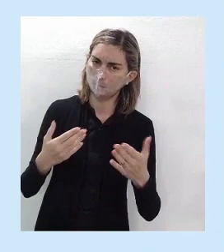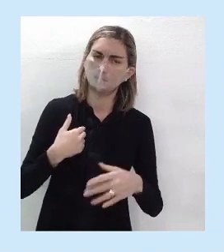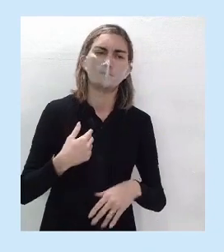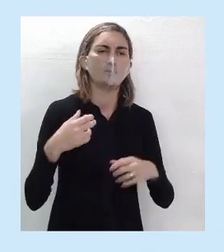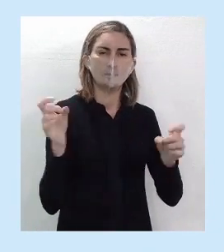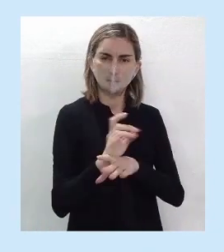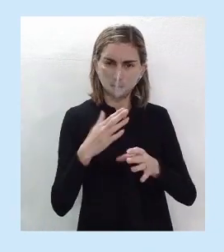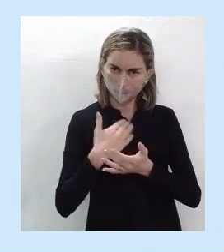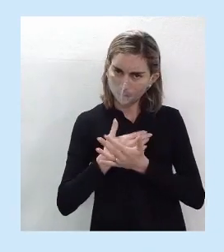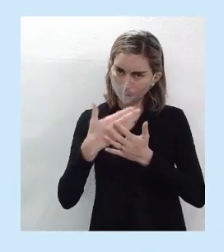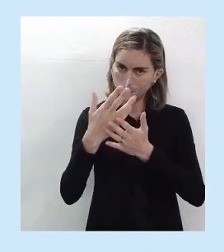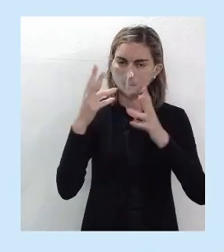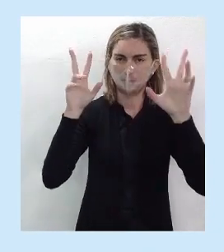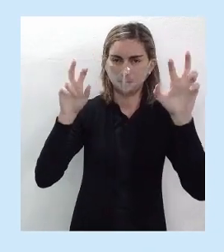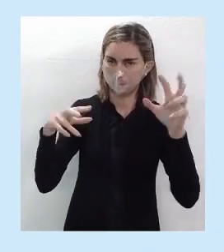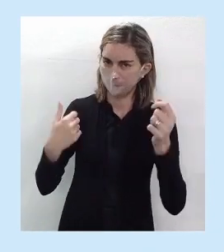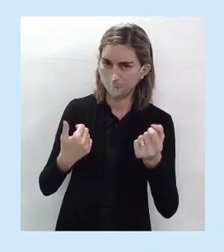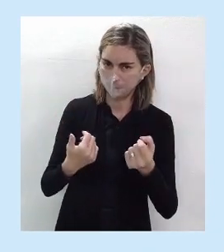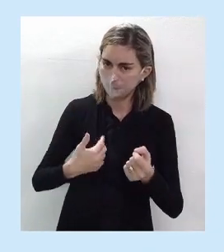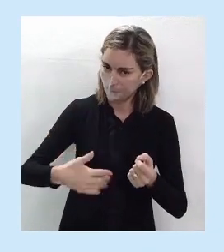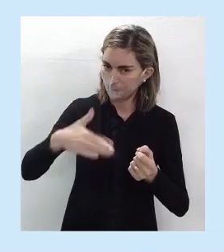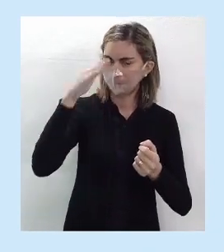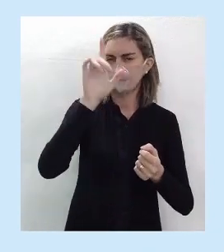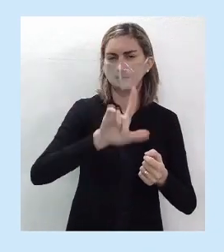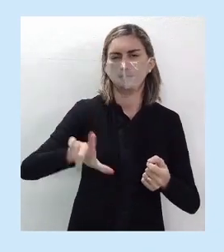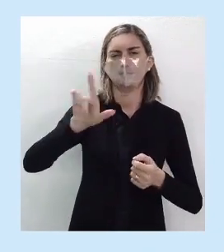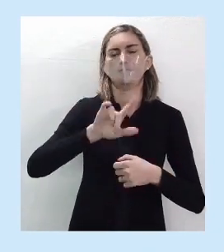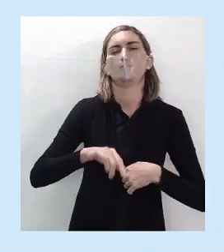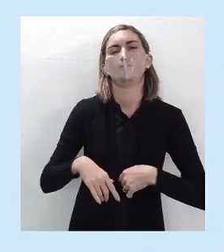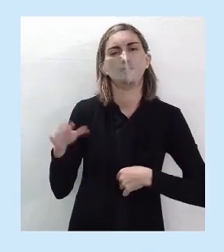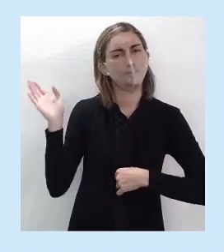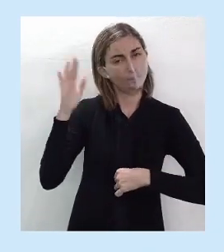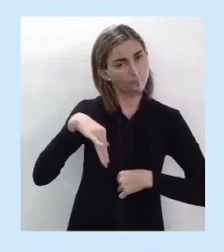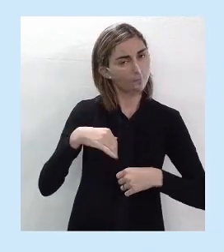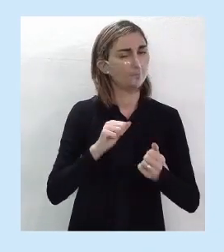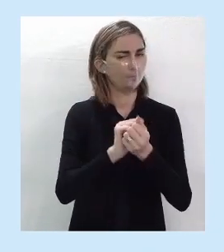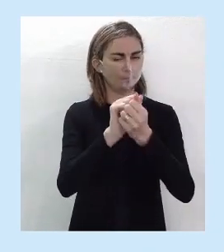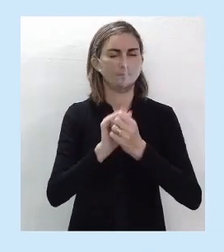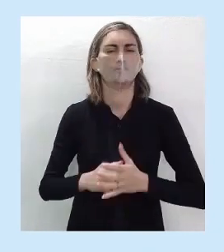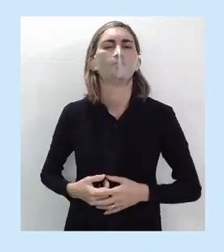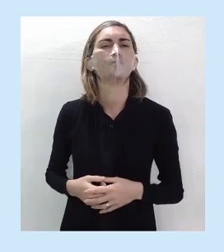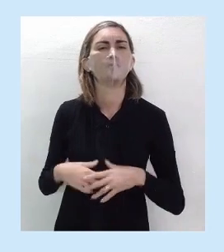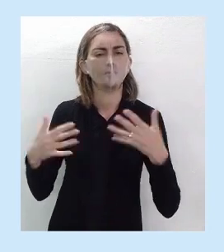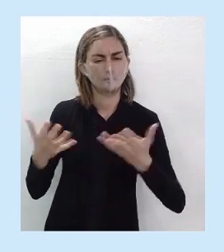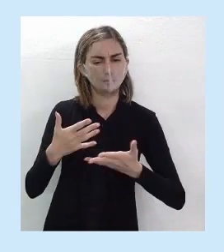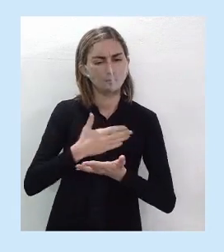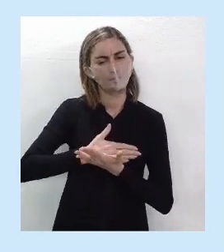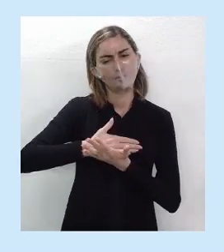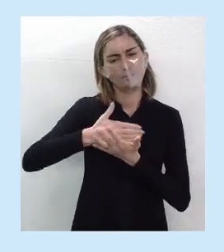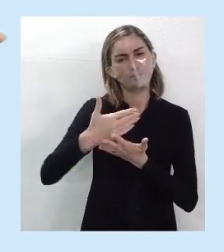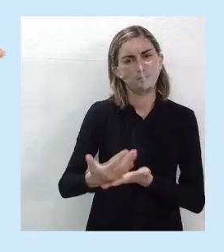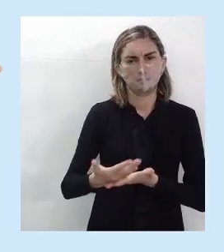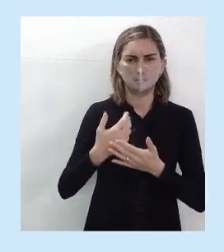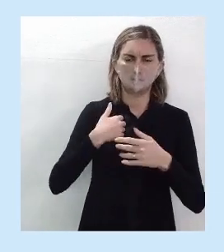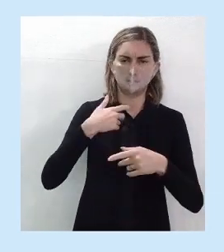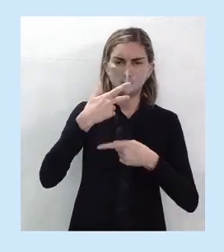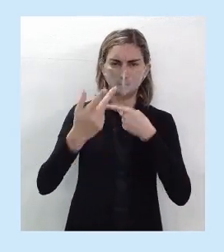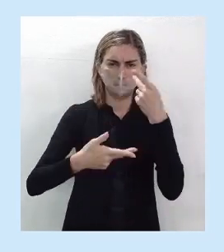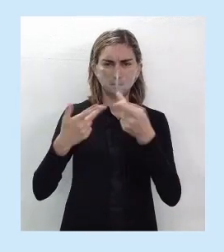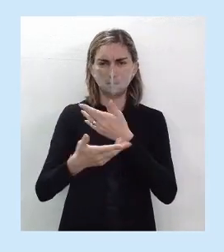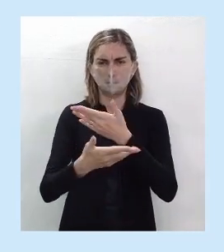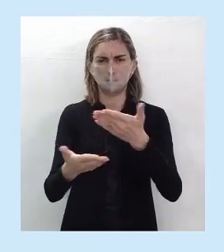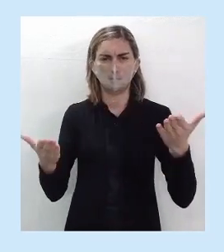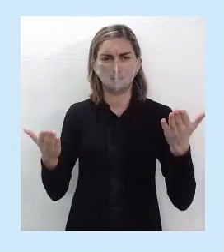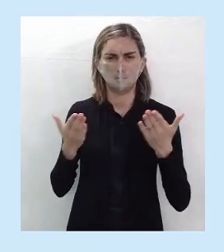pronto para começar o nosso giro literário? Vem comigo, vamos lá. A gente vai começar, como eu tinha dito para vocês, não